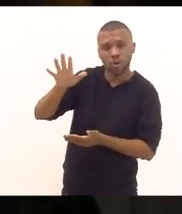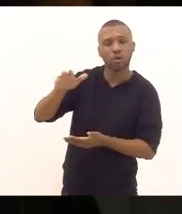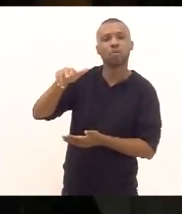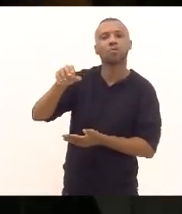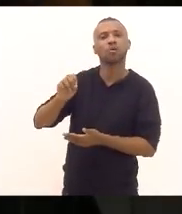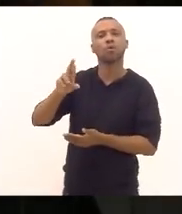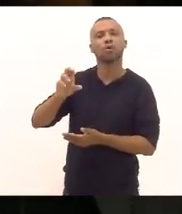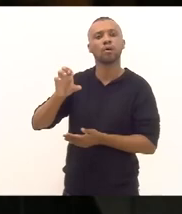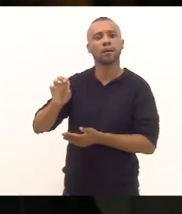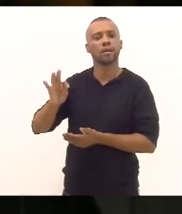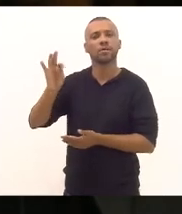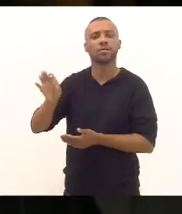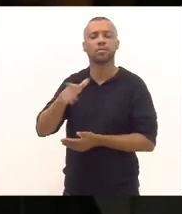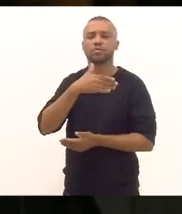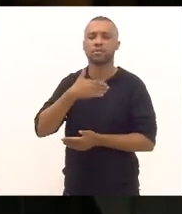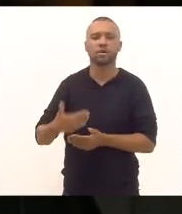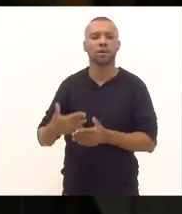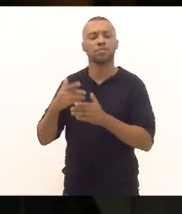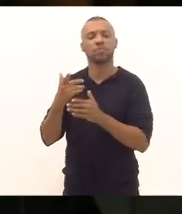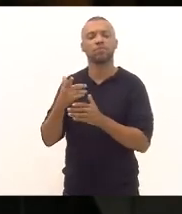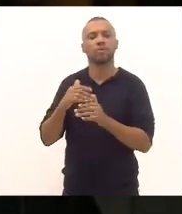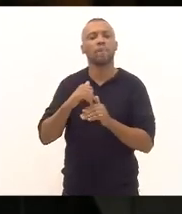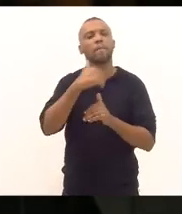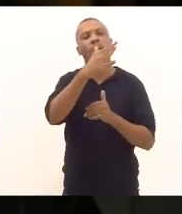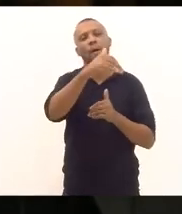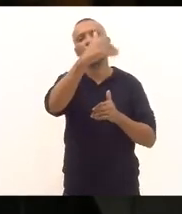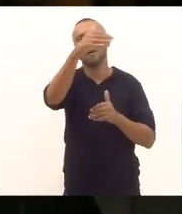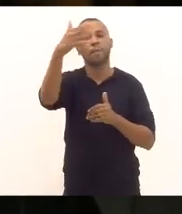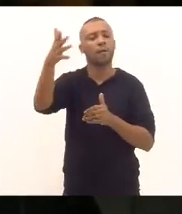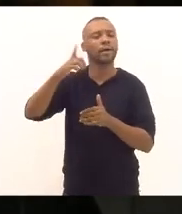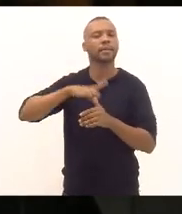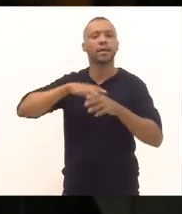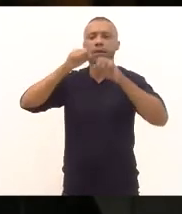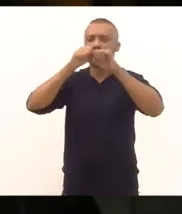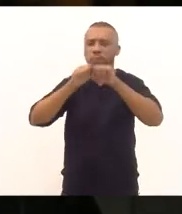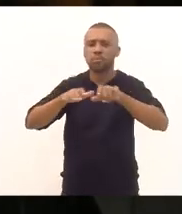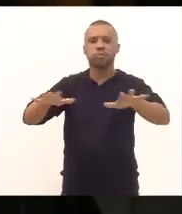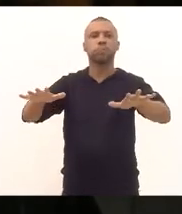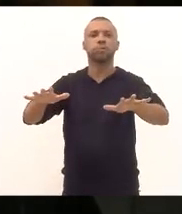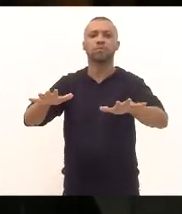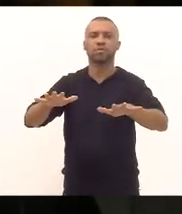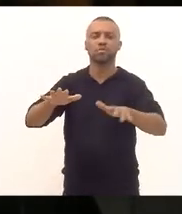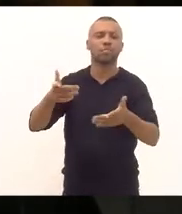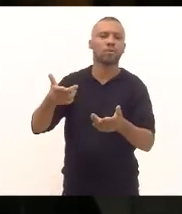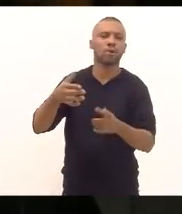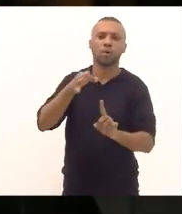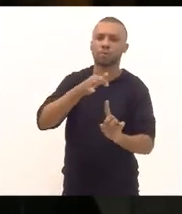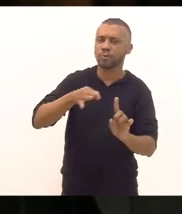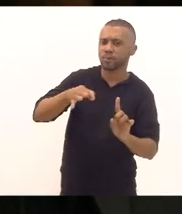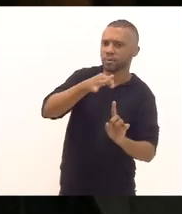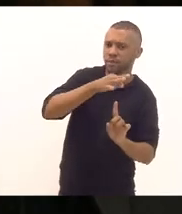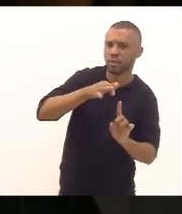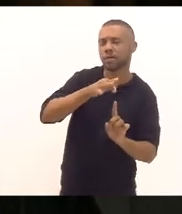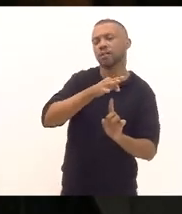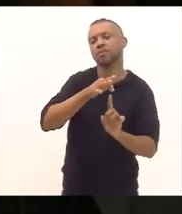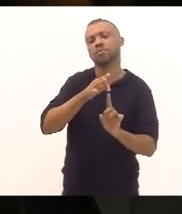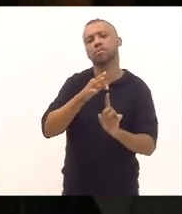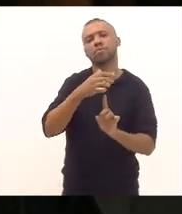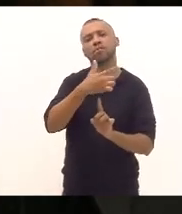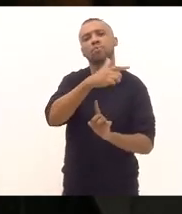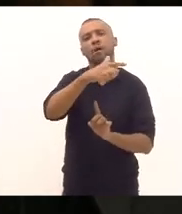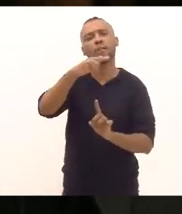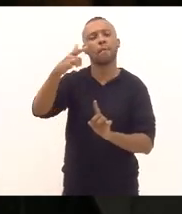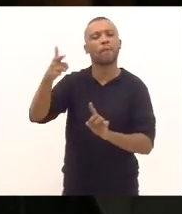e para além das fronteiras do Estado tanto é assim que ela tem repercussão sobre o espírito santo templo são sobre outros